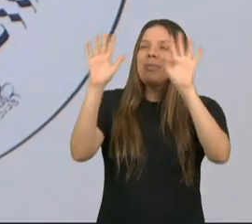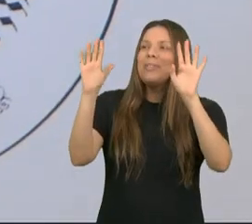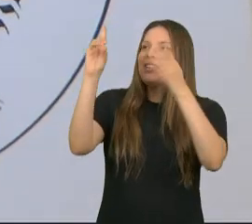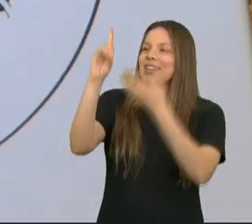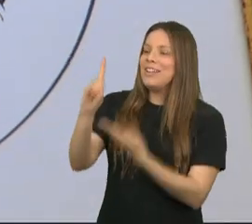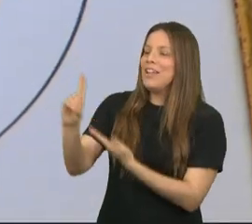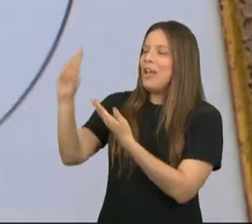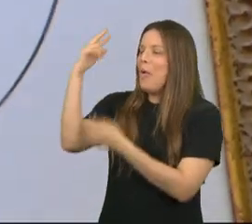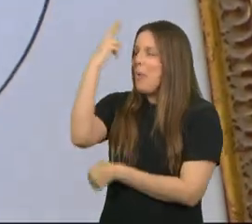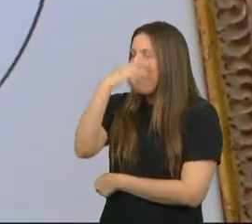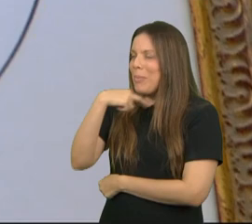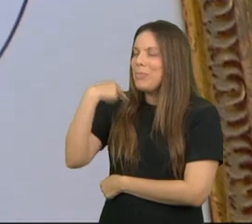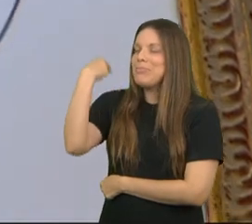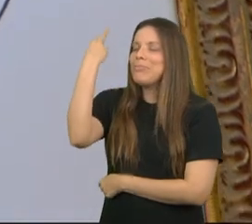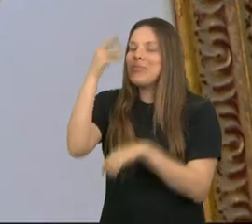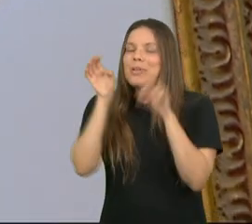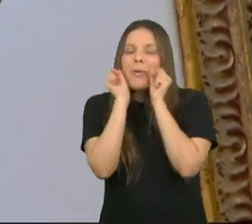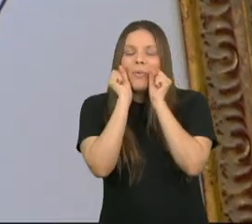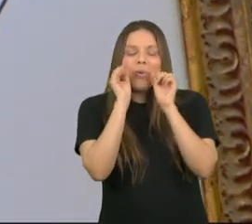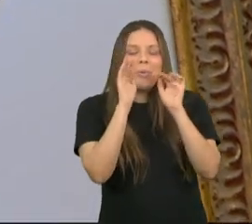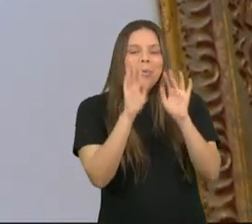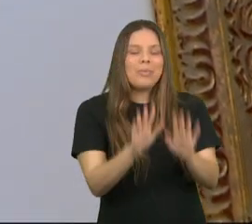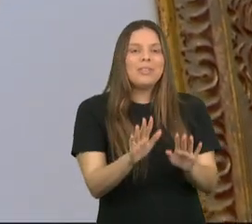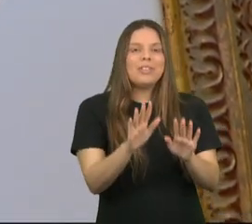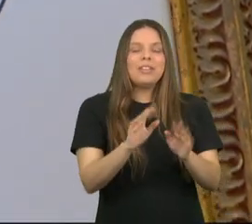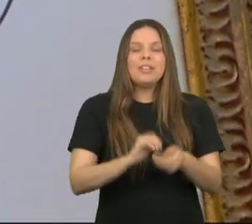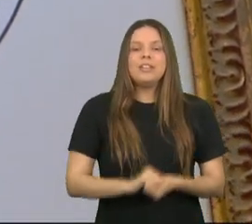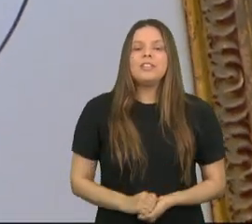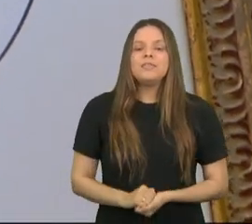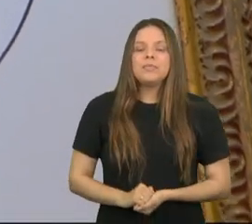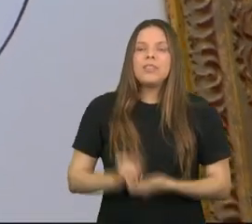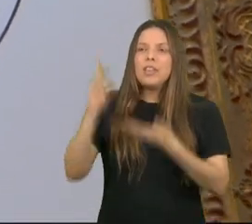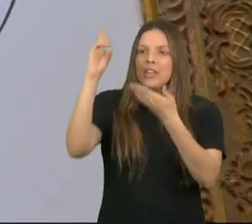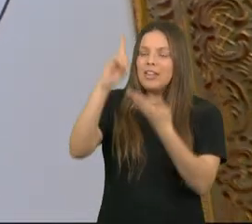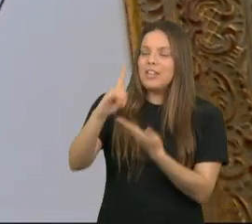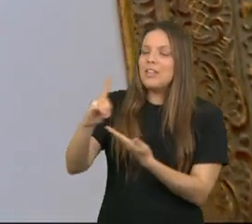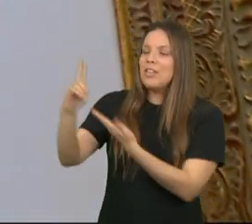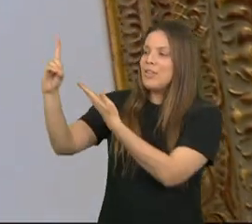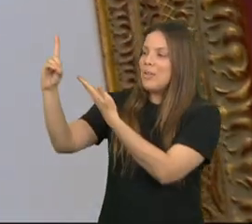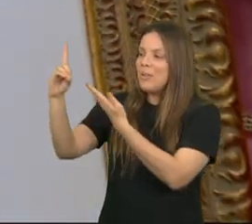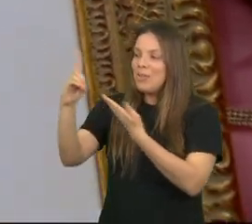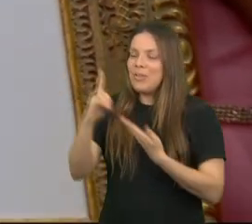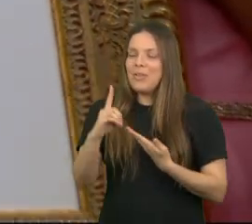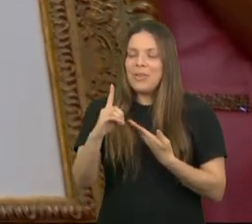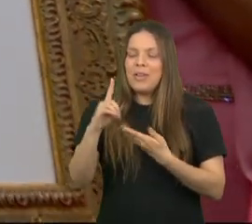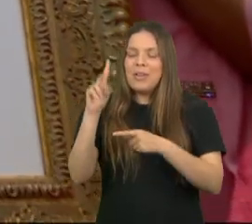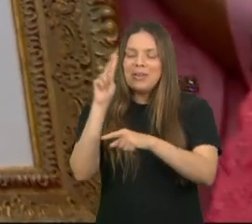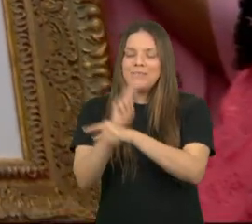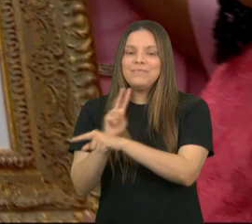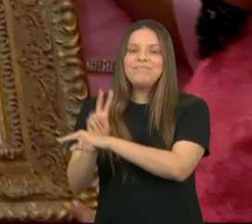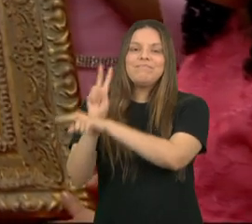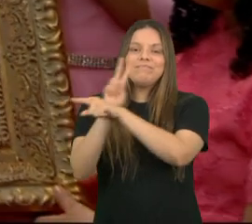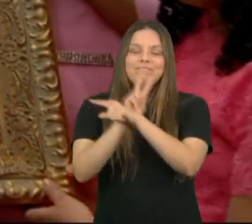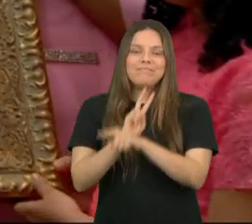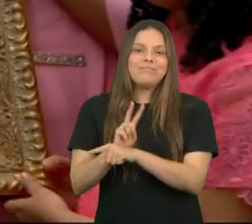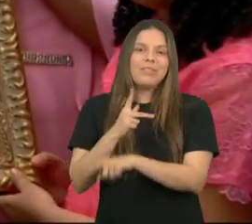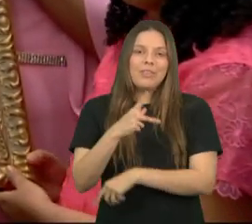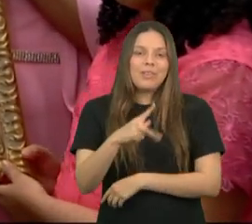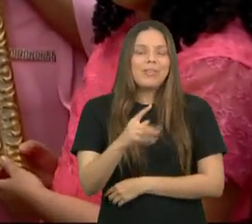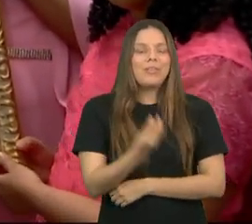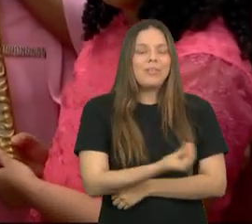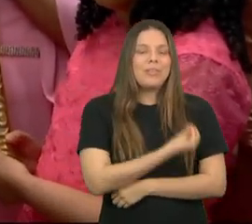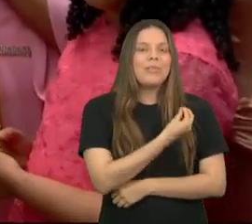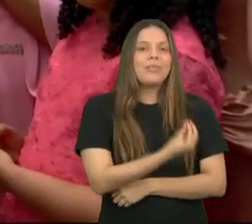e agracie-te. Levante Adonai sua face em tua direção